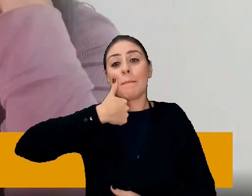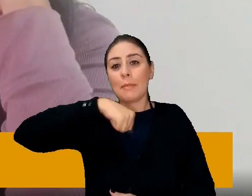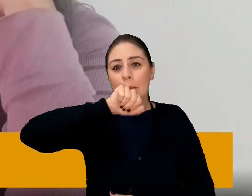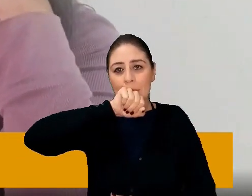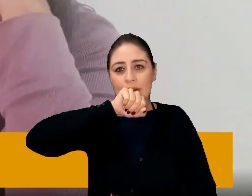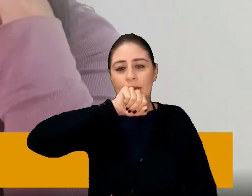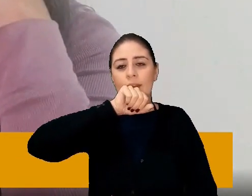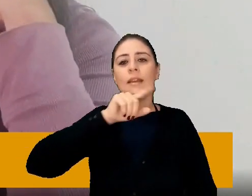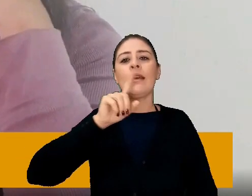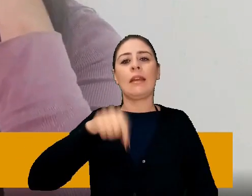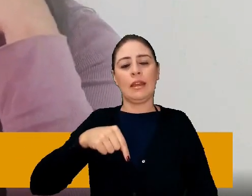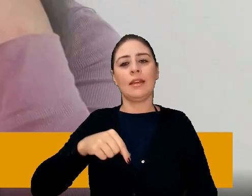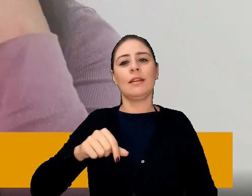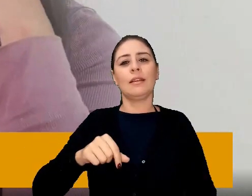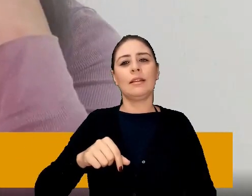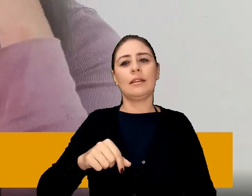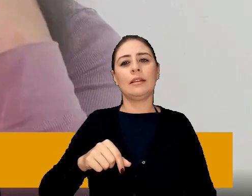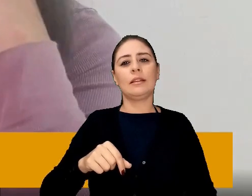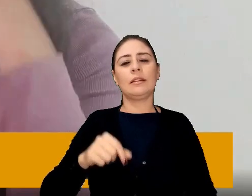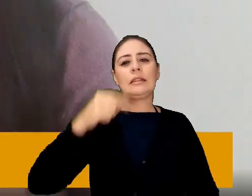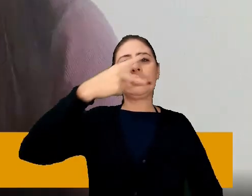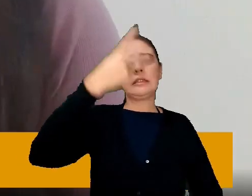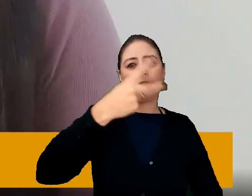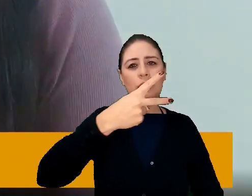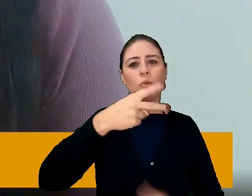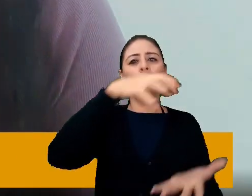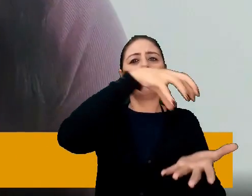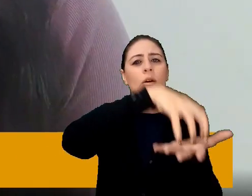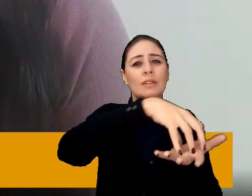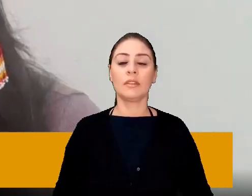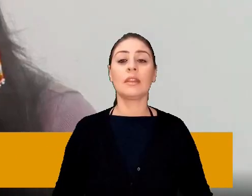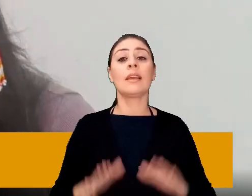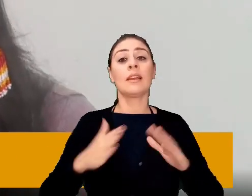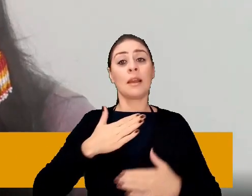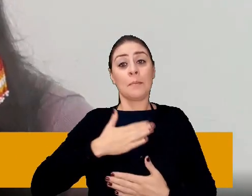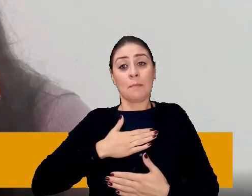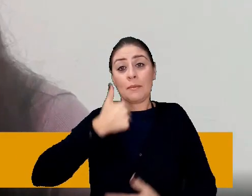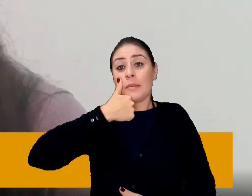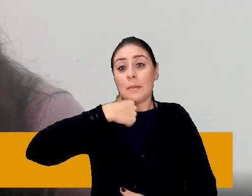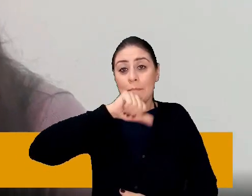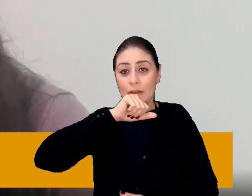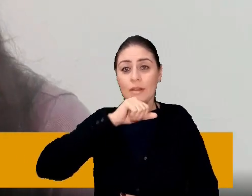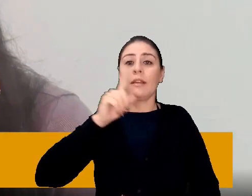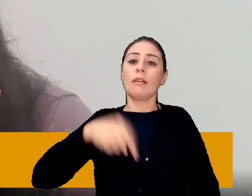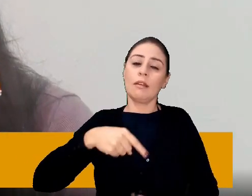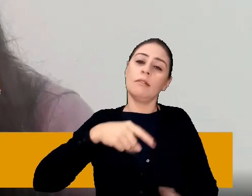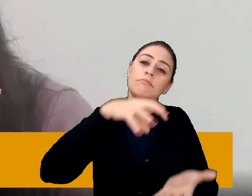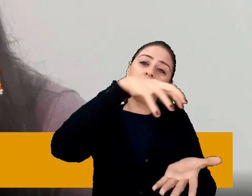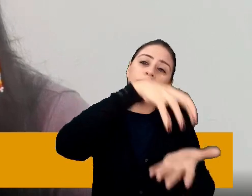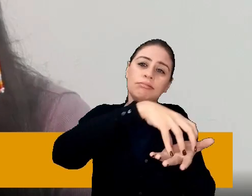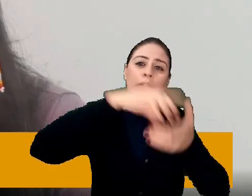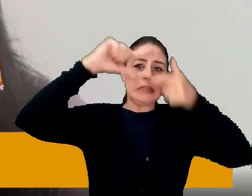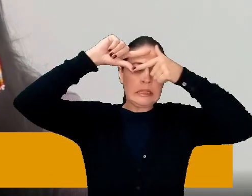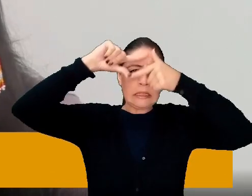A minha mãe, ela é a segunda aldeia maior a minha mãe, ela vem de uma aldeia